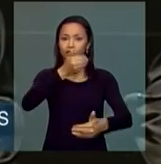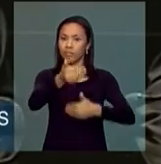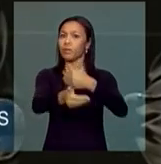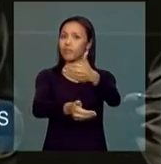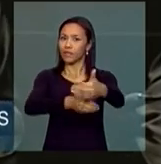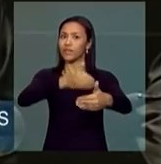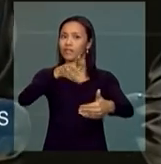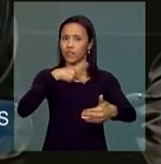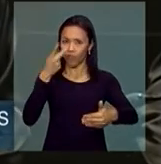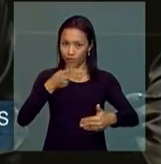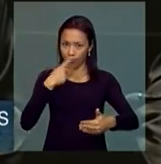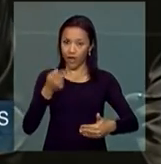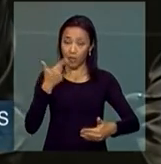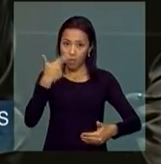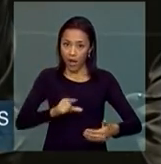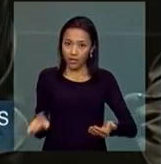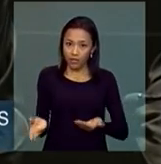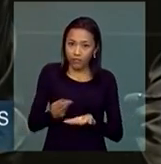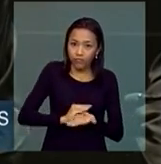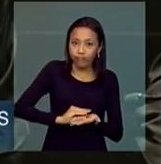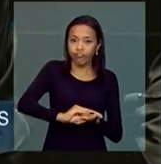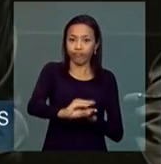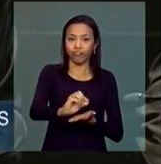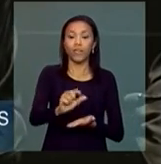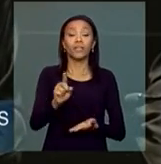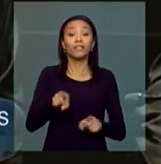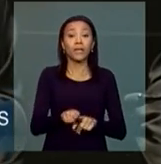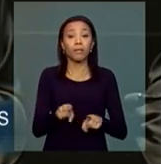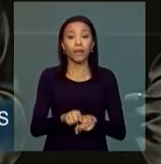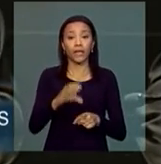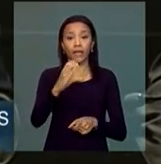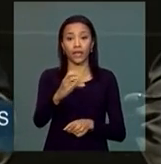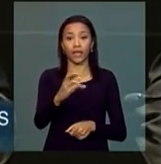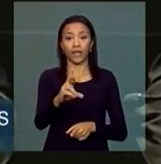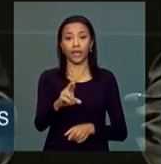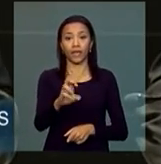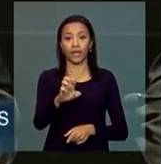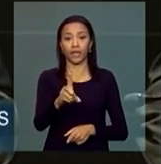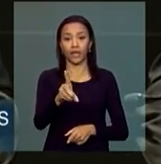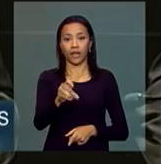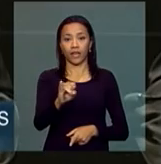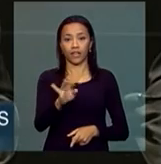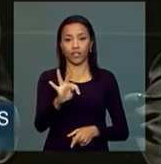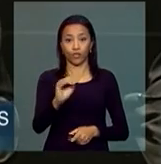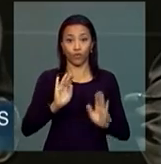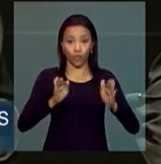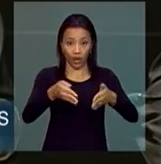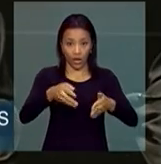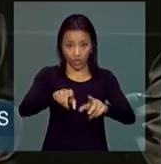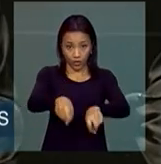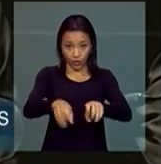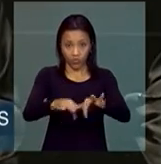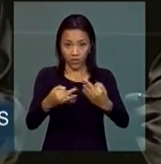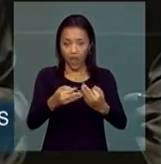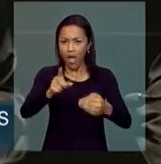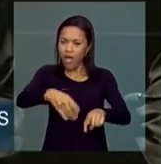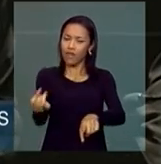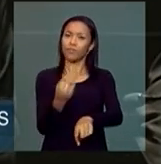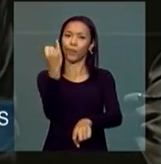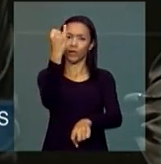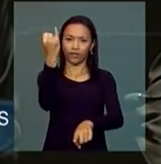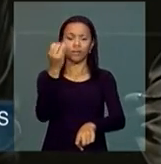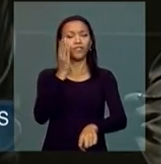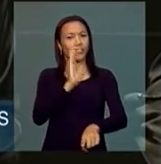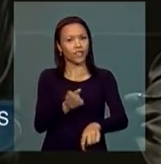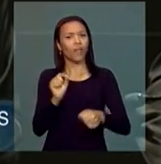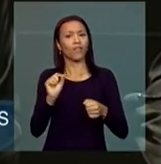de crescimento de investimento e de crédito na área da agricultura familiar, é muito importante. E eu queria destacar que isso é um feito, acho que de todos